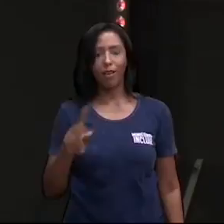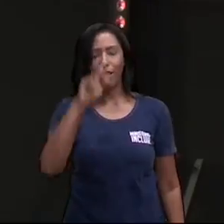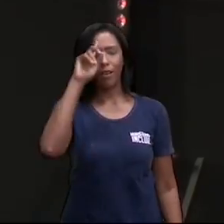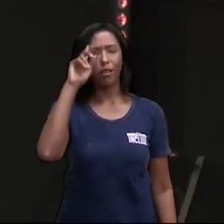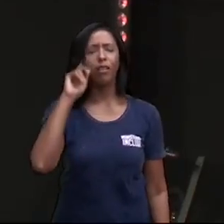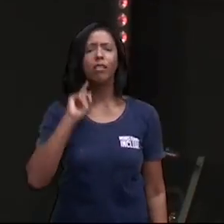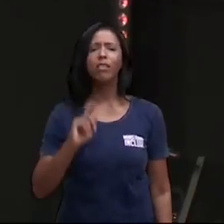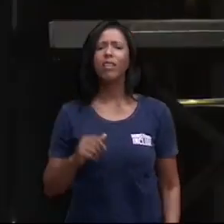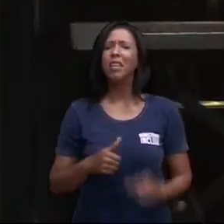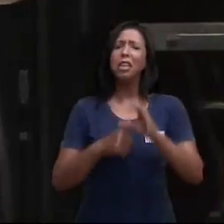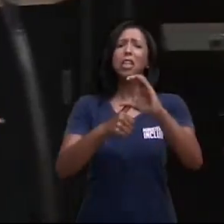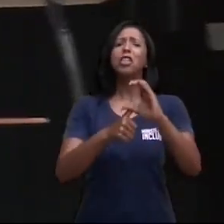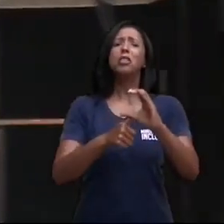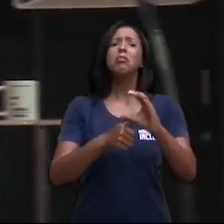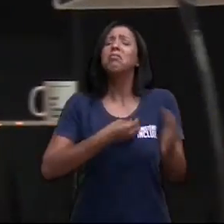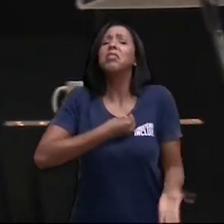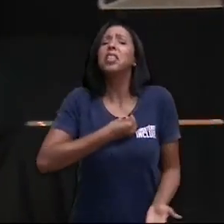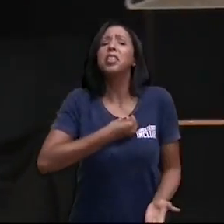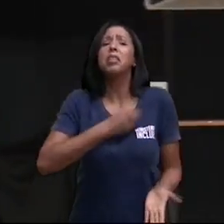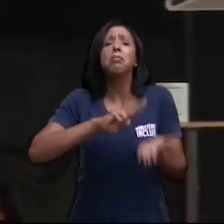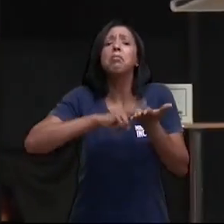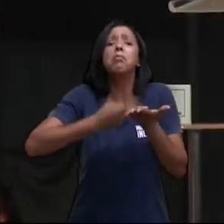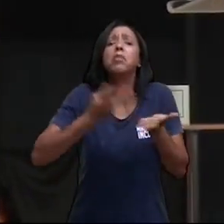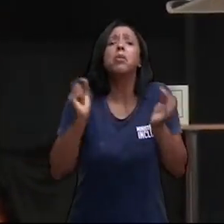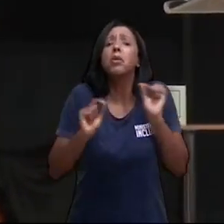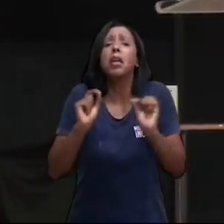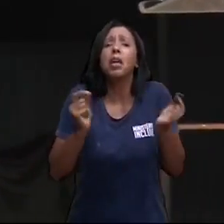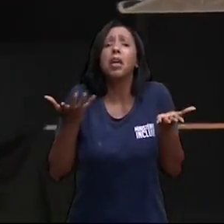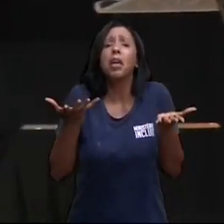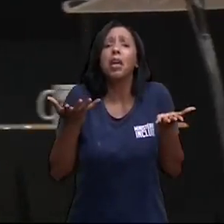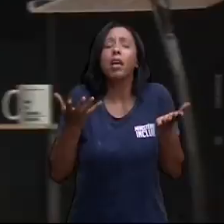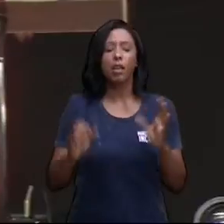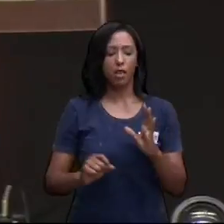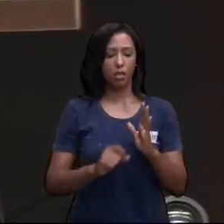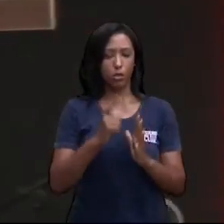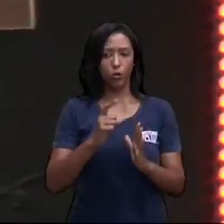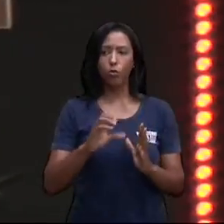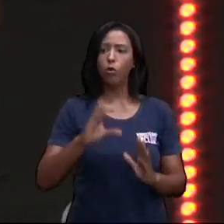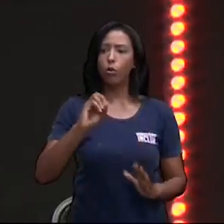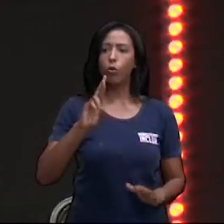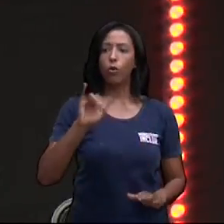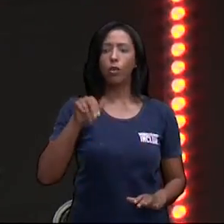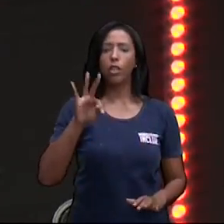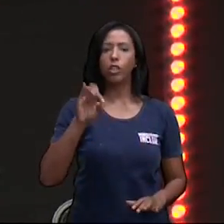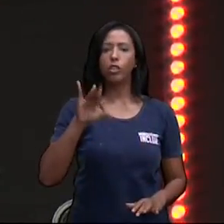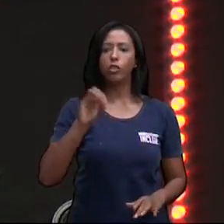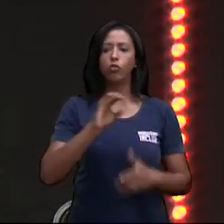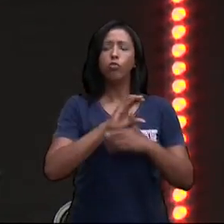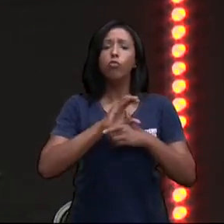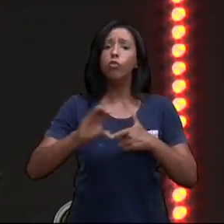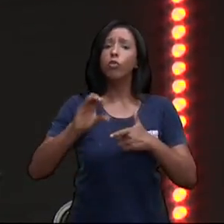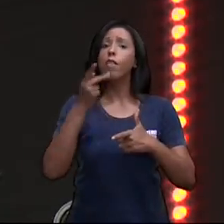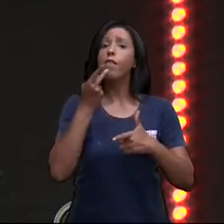significa Ser Cristão Afinal segunda Coríntios 5 Versículo 17 diz portanto se alguém está